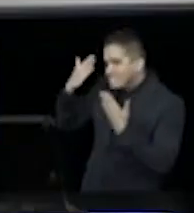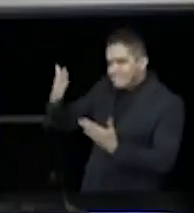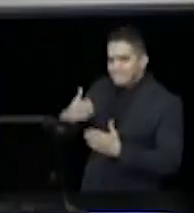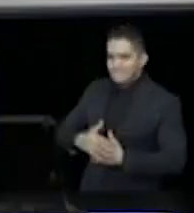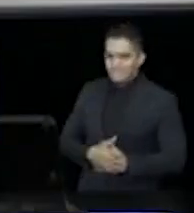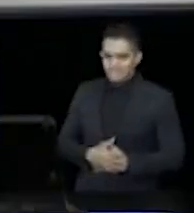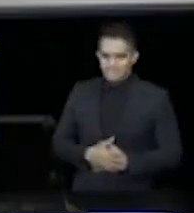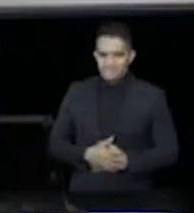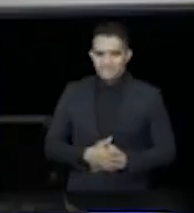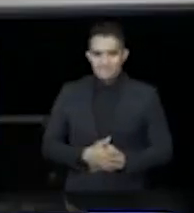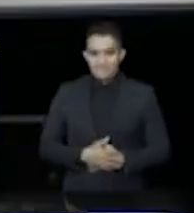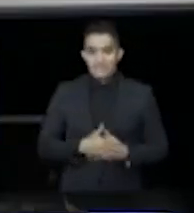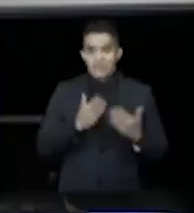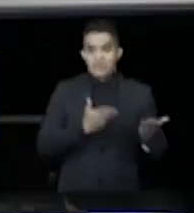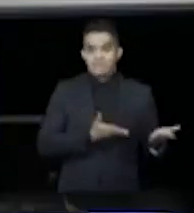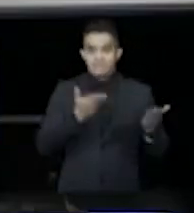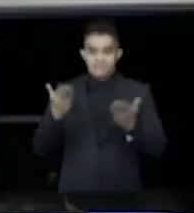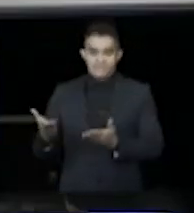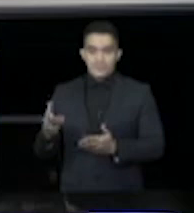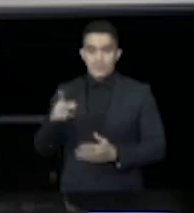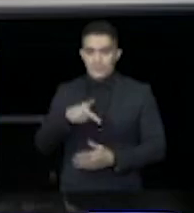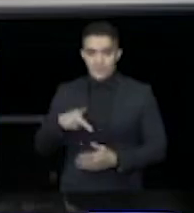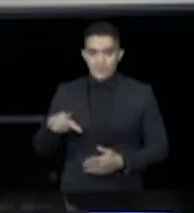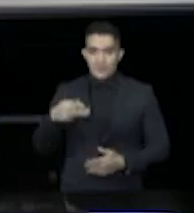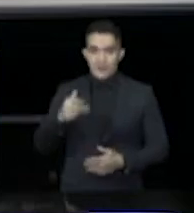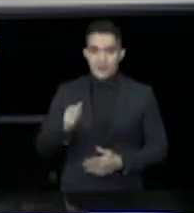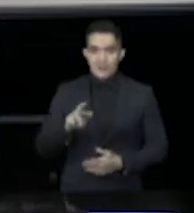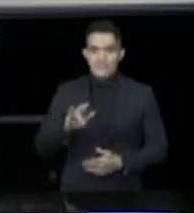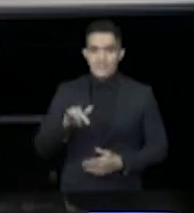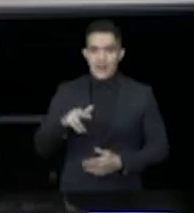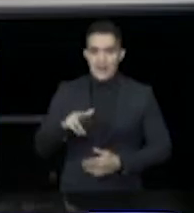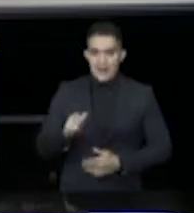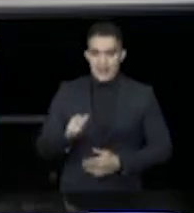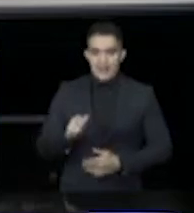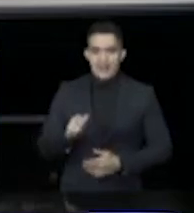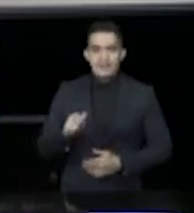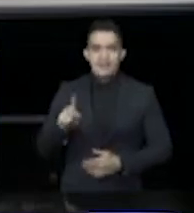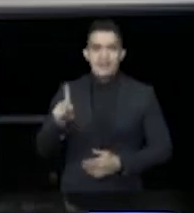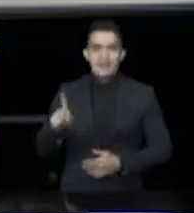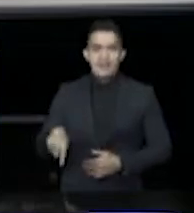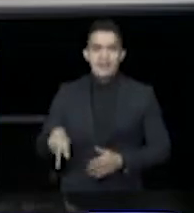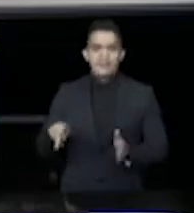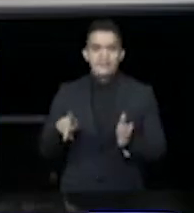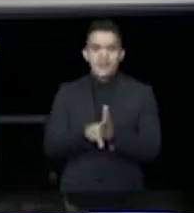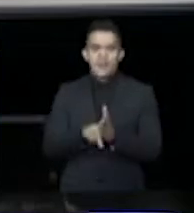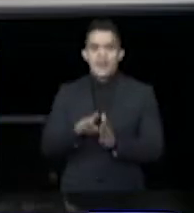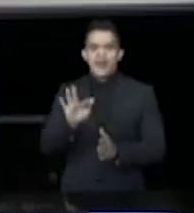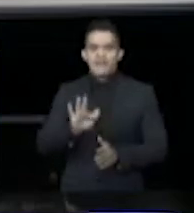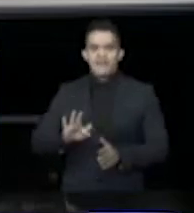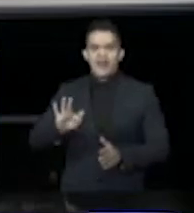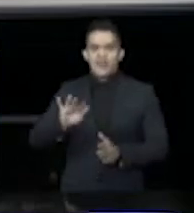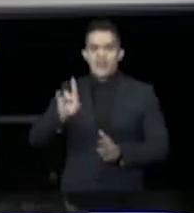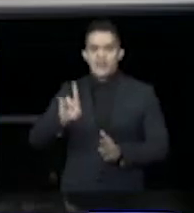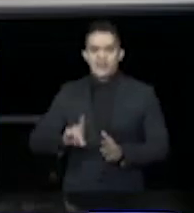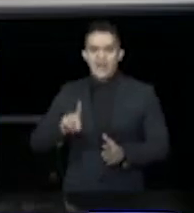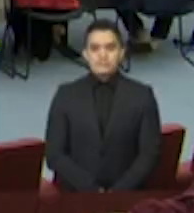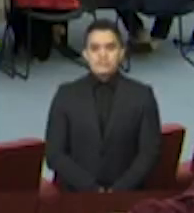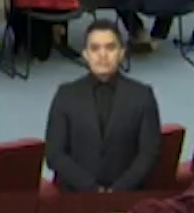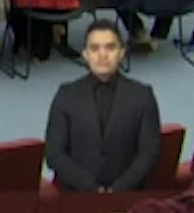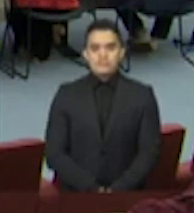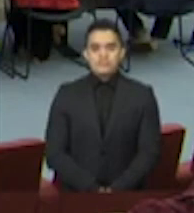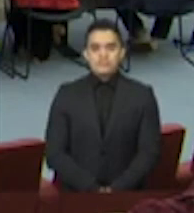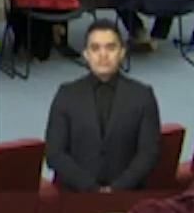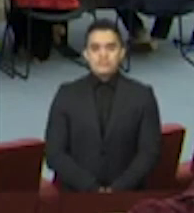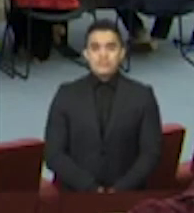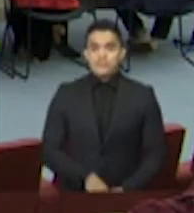Eu passo a palavra à doutora Marina Rodrigues, da Clínica de Direitos Humanos Luiz Gama, da Faculdade de Direito da USP.